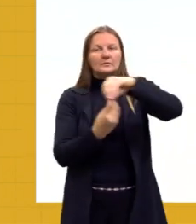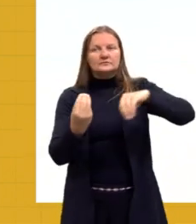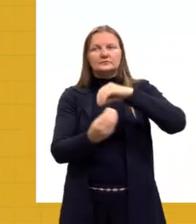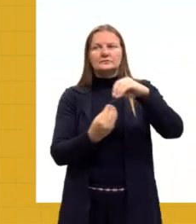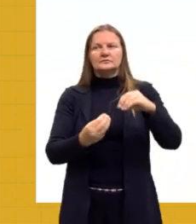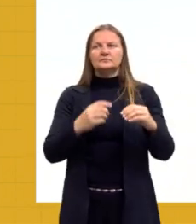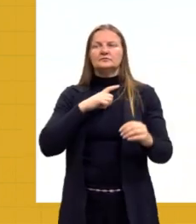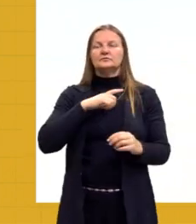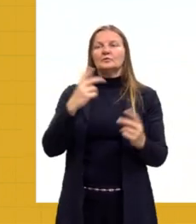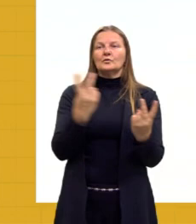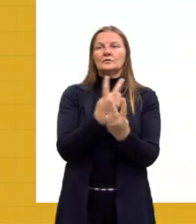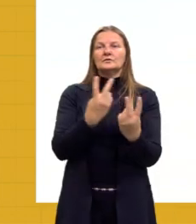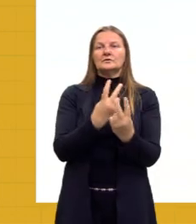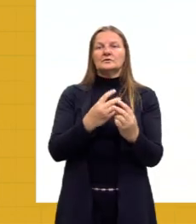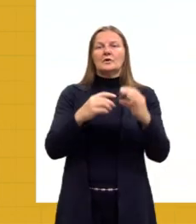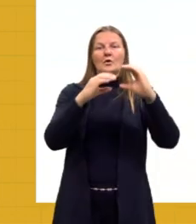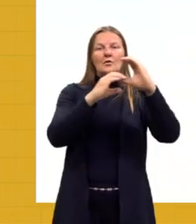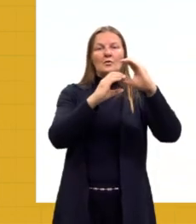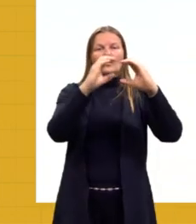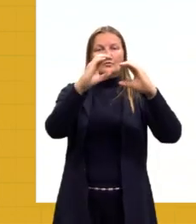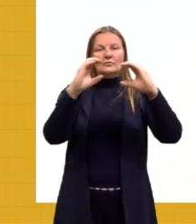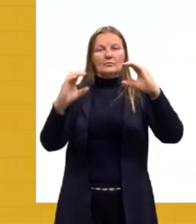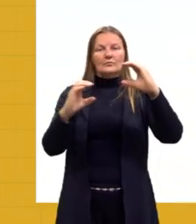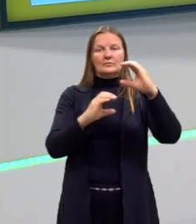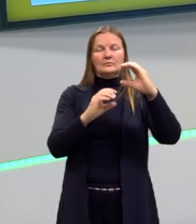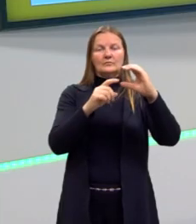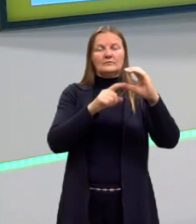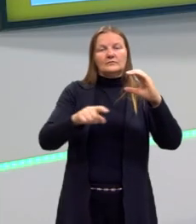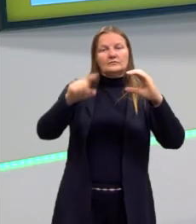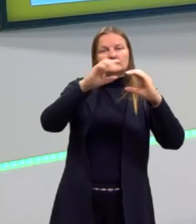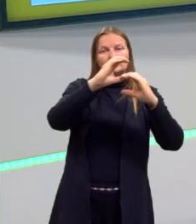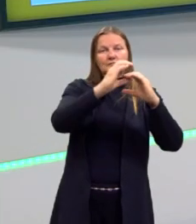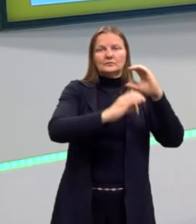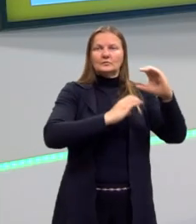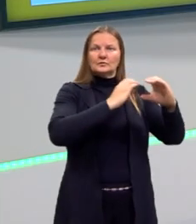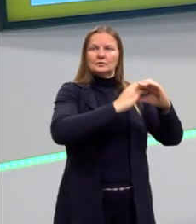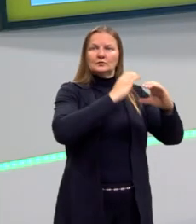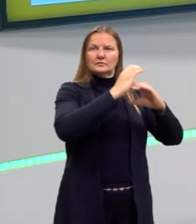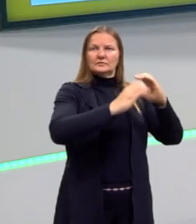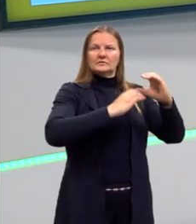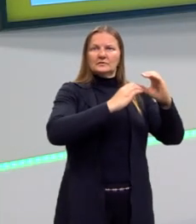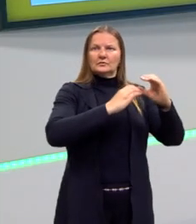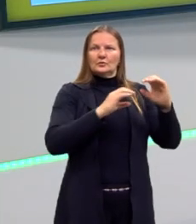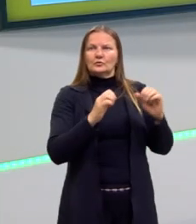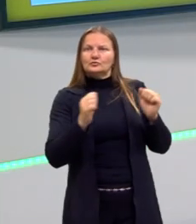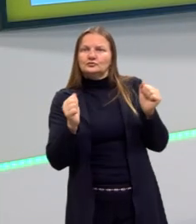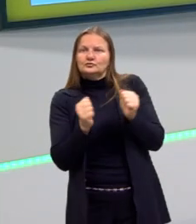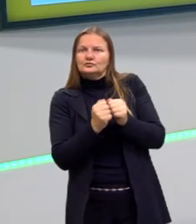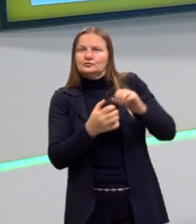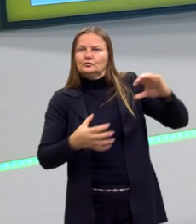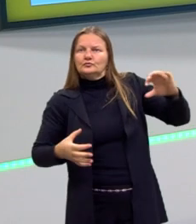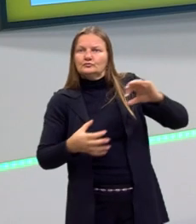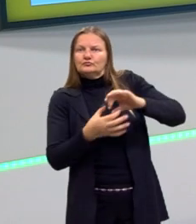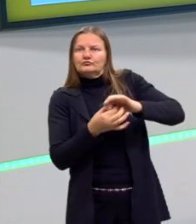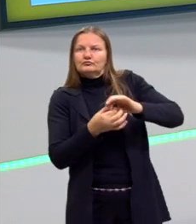porque eu posso ter tanto um ciclo é que eu tenho um anel benzênico quanto ter uma cadeia